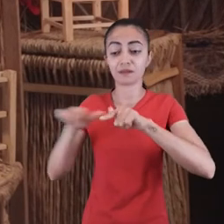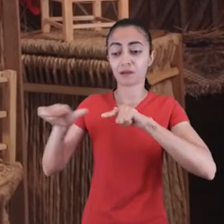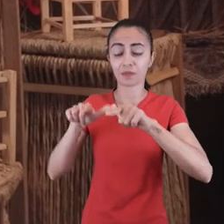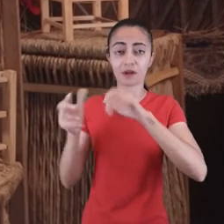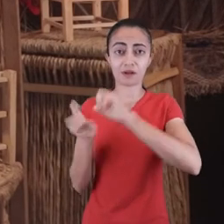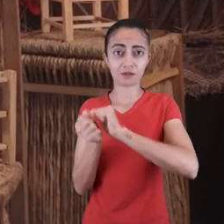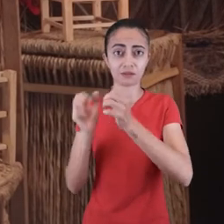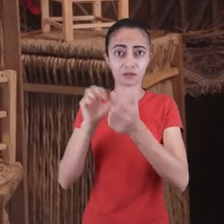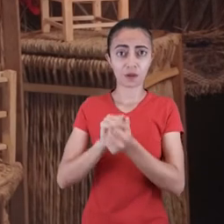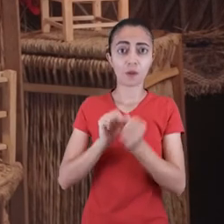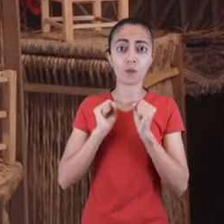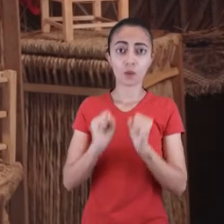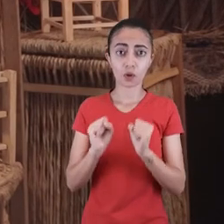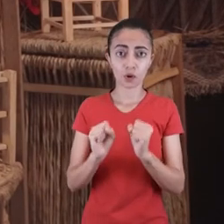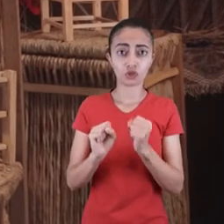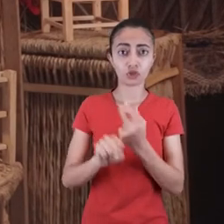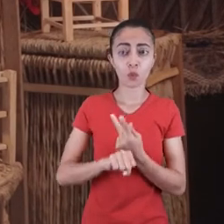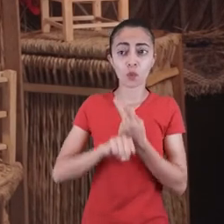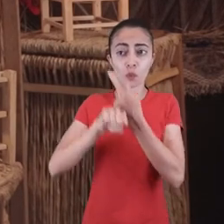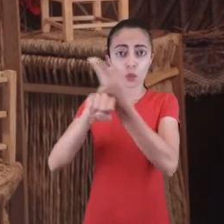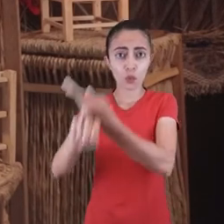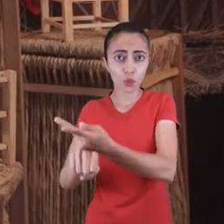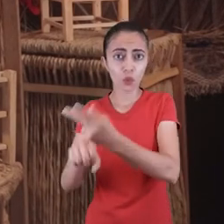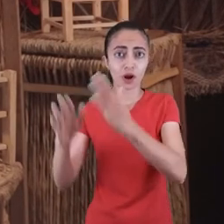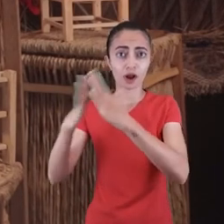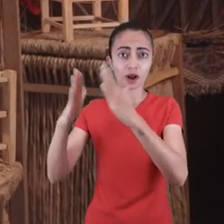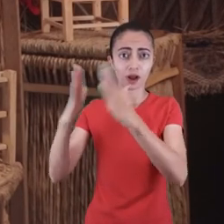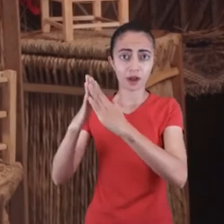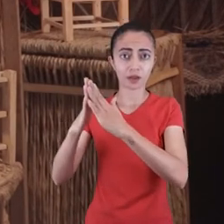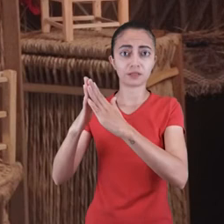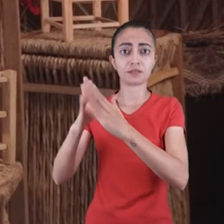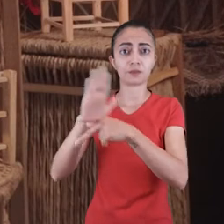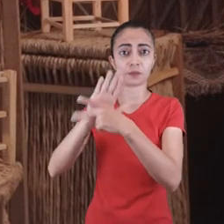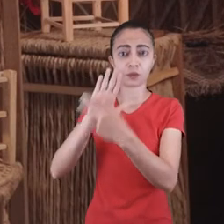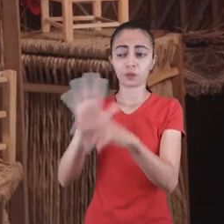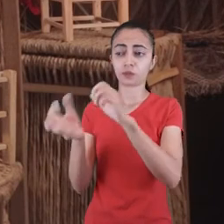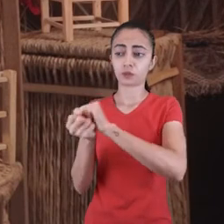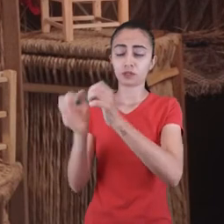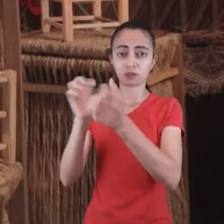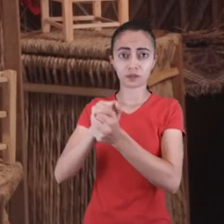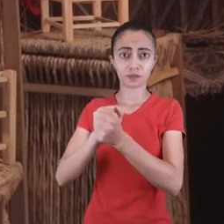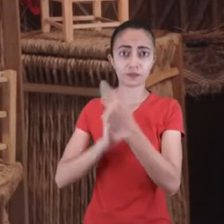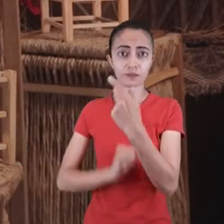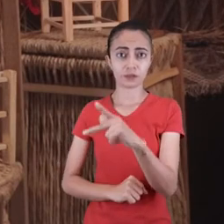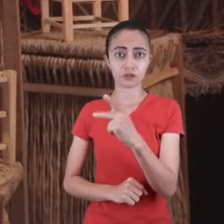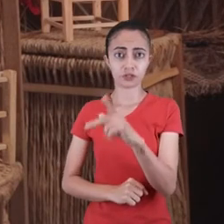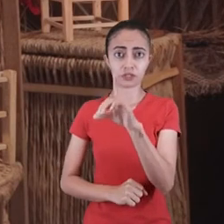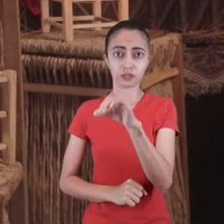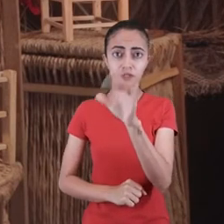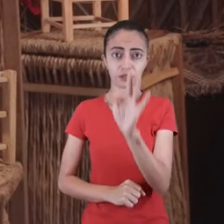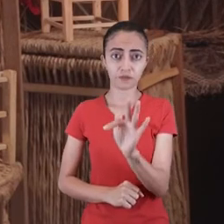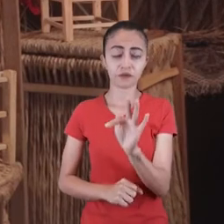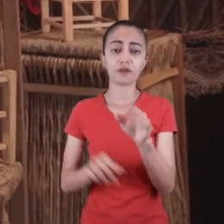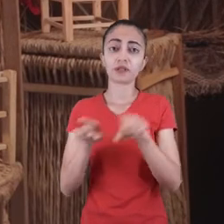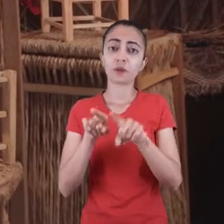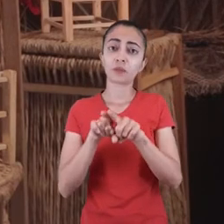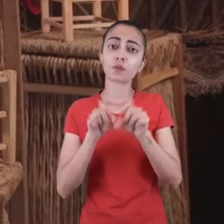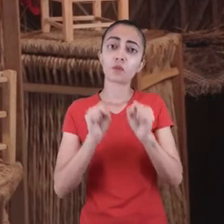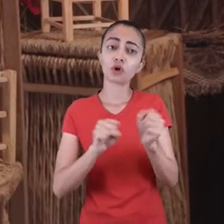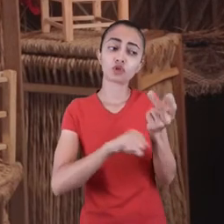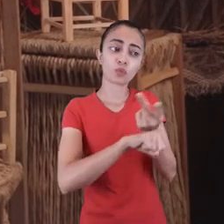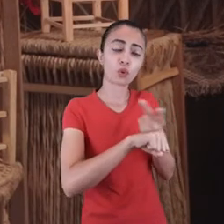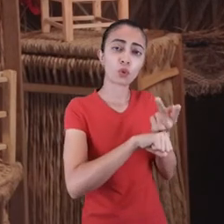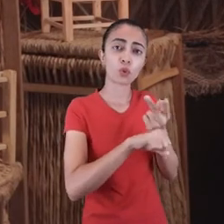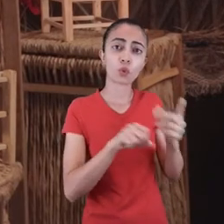artesanato, procurar a Casa do Artesão em Planaltina DF, procurar a Feira da Torre,